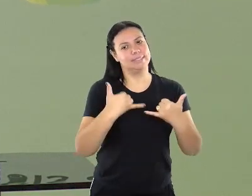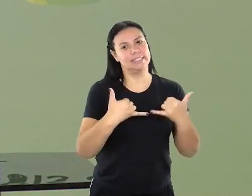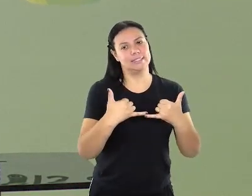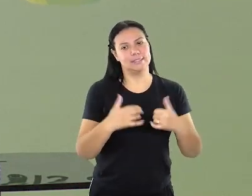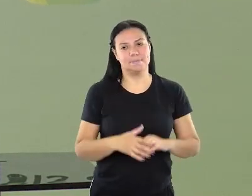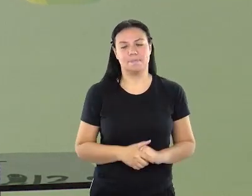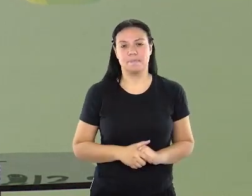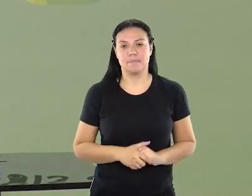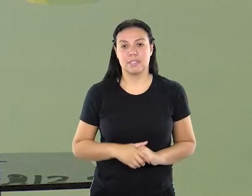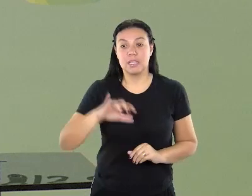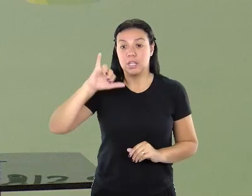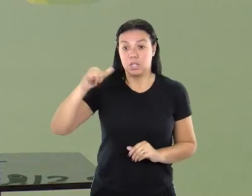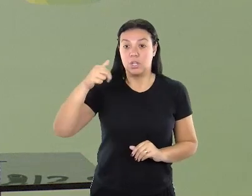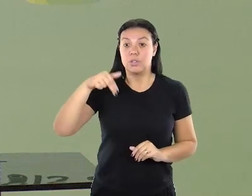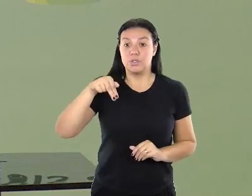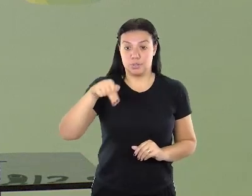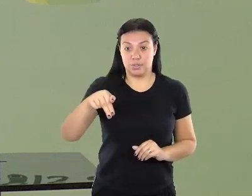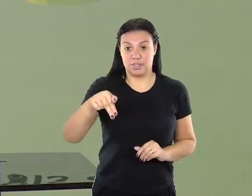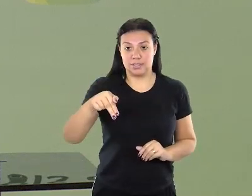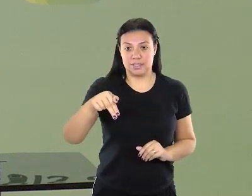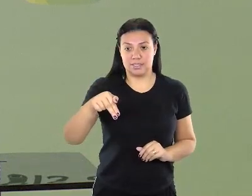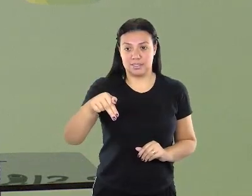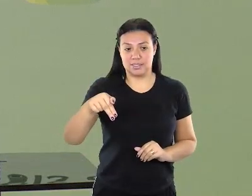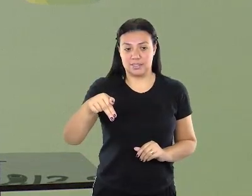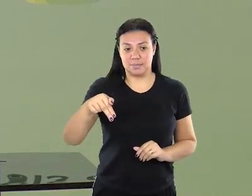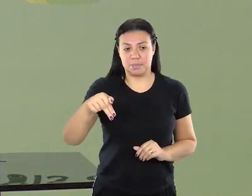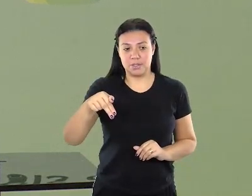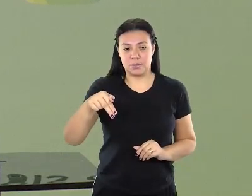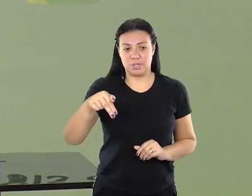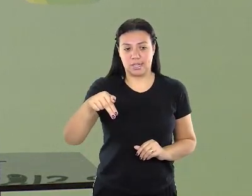foi prejudicado pelo seu preconceito.